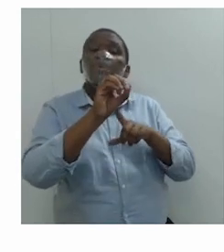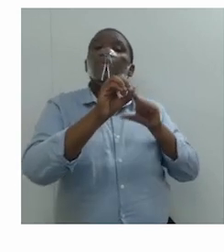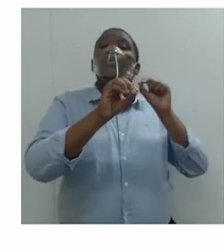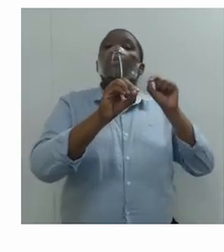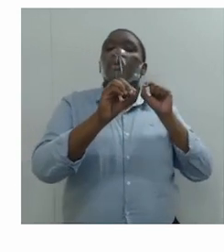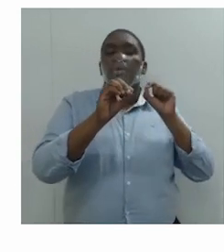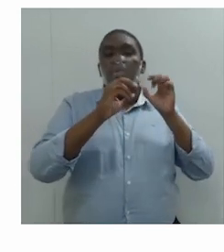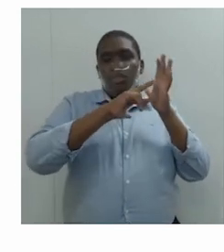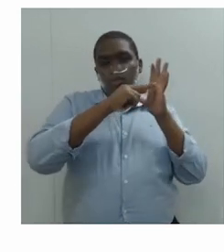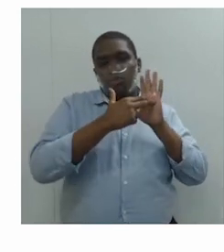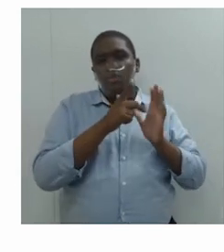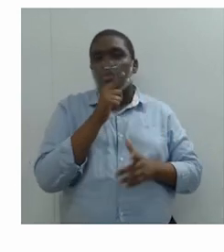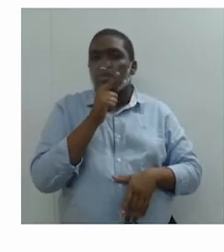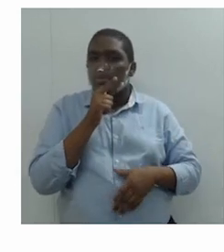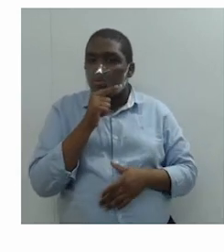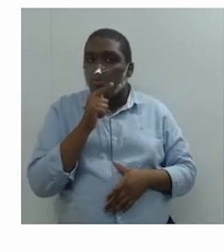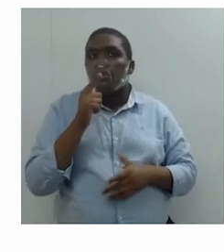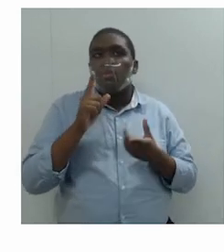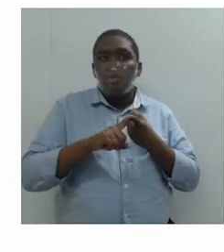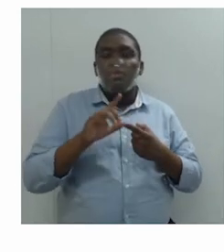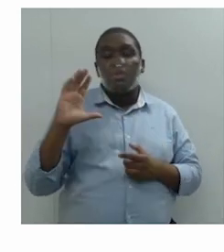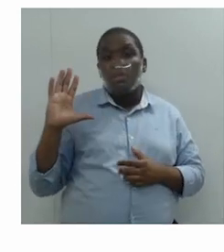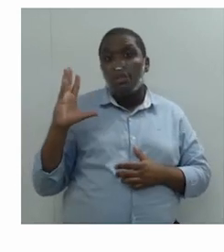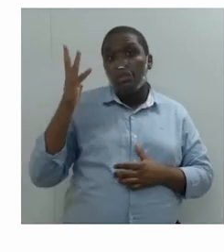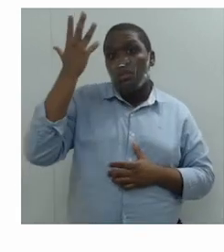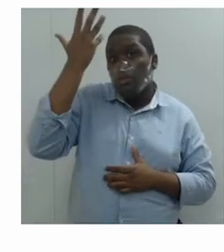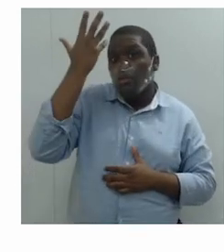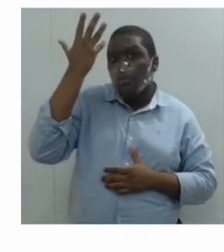água. O clima.